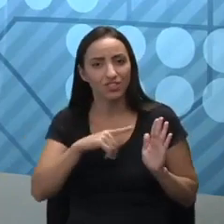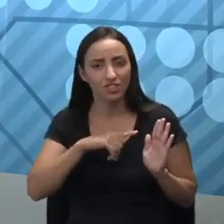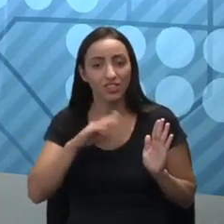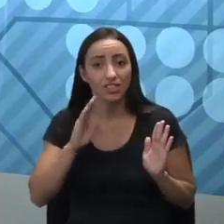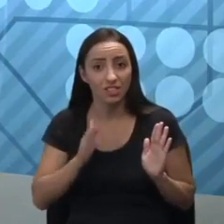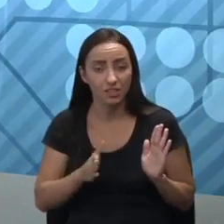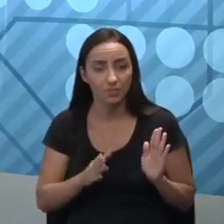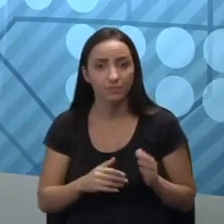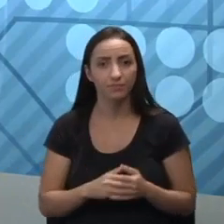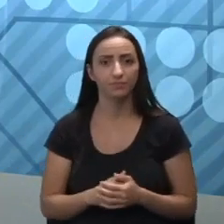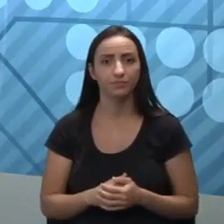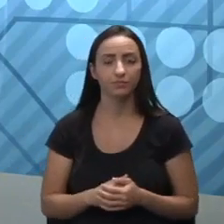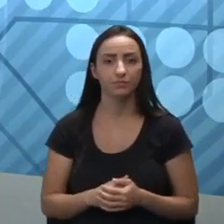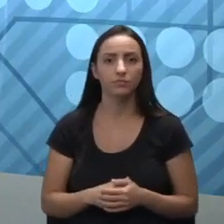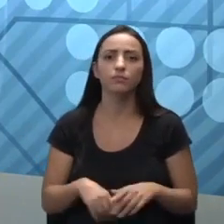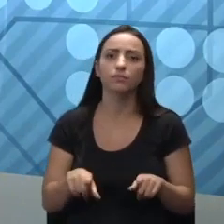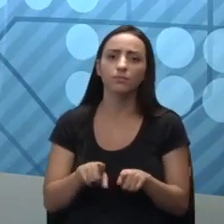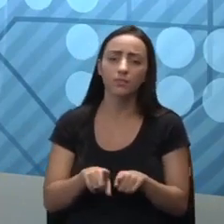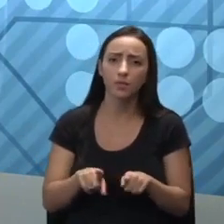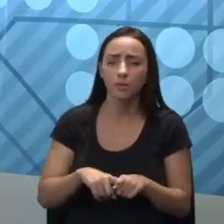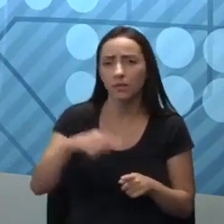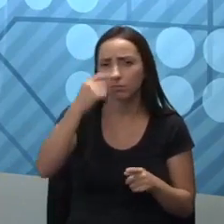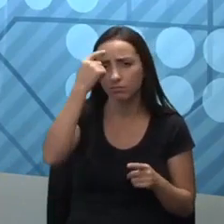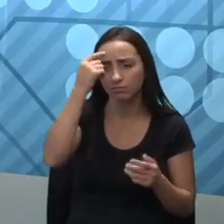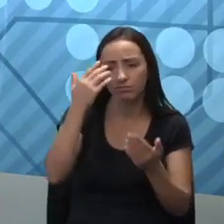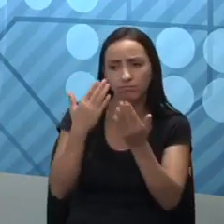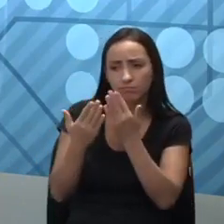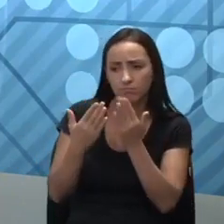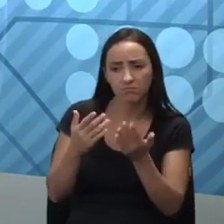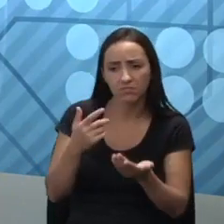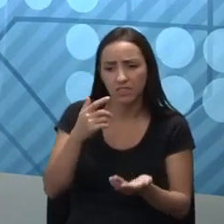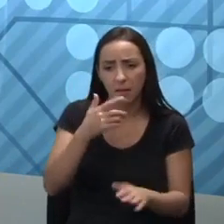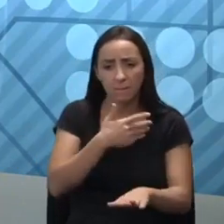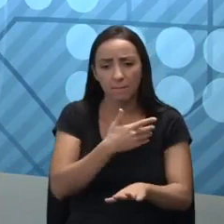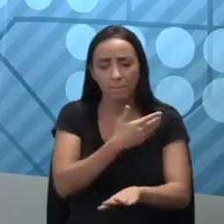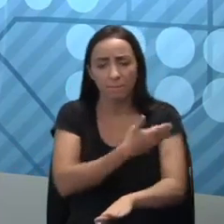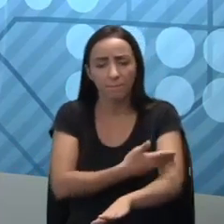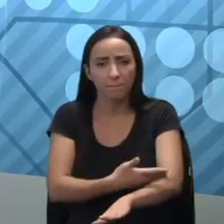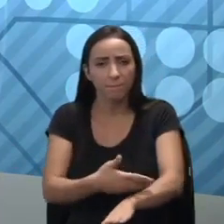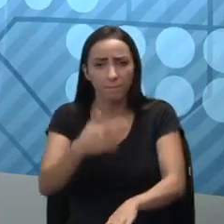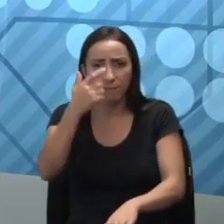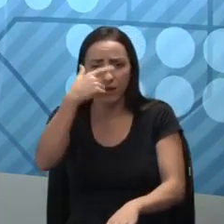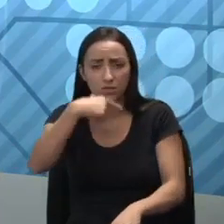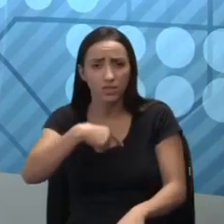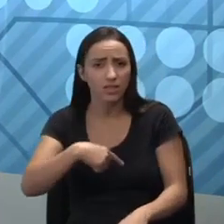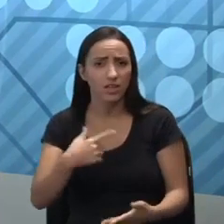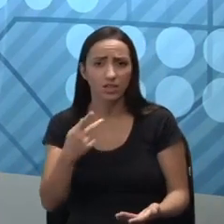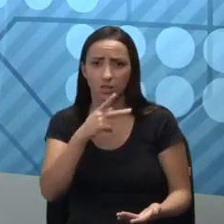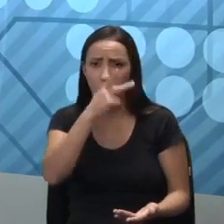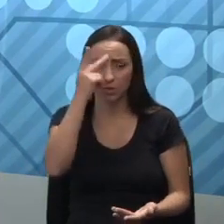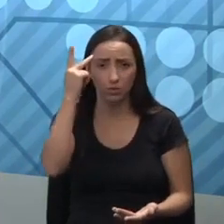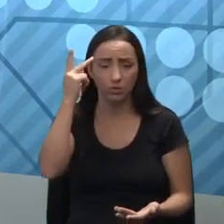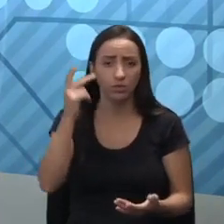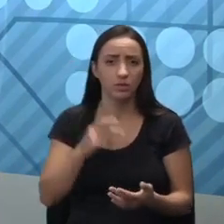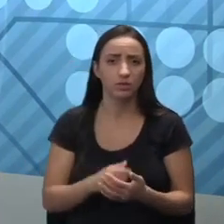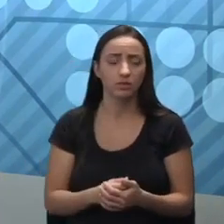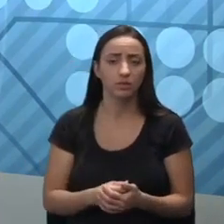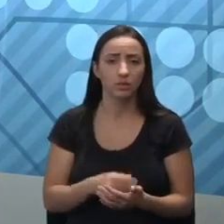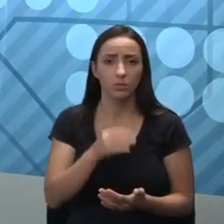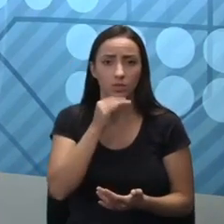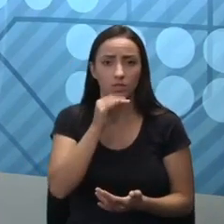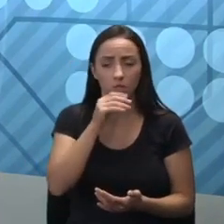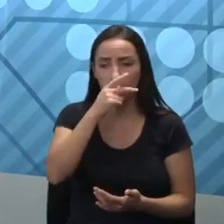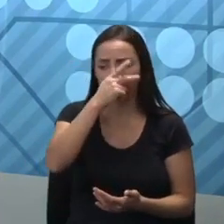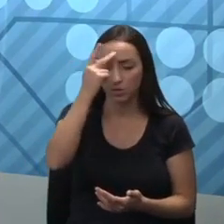pode desencadear. E fatores psicológicos da própria personalidade do indivíduo, né? Uma